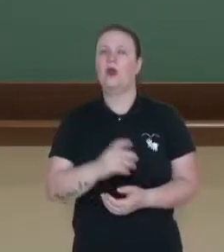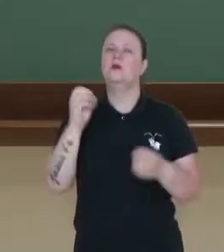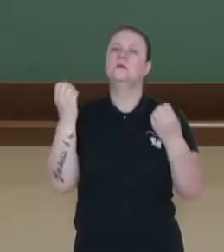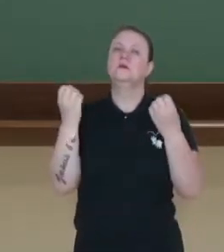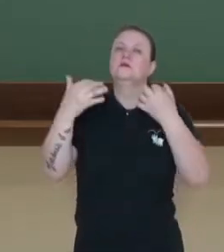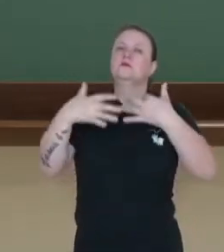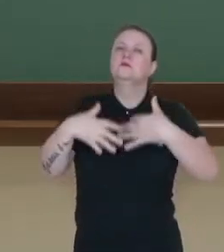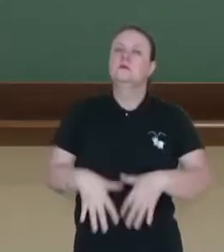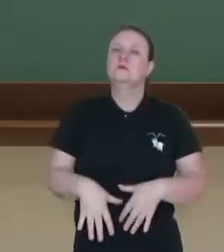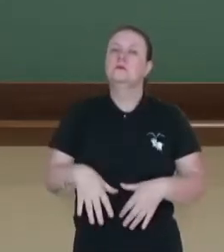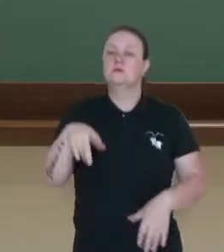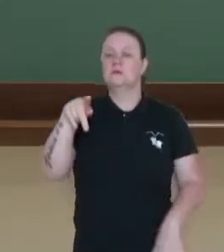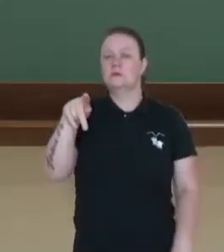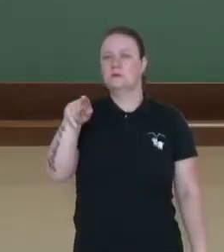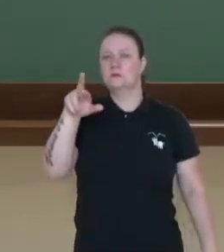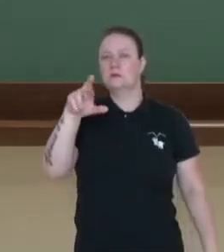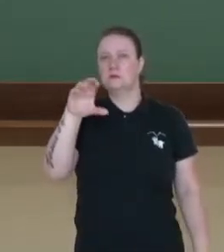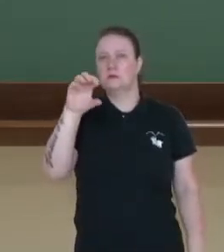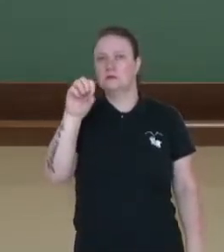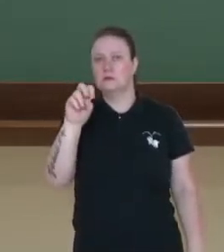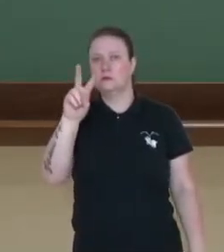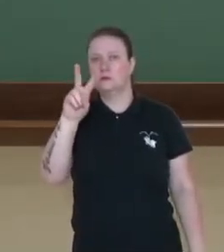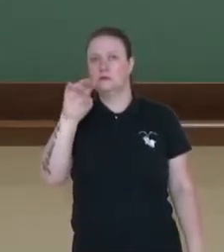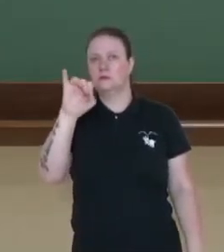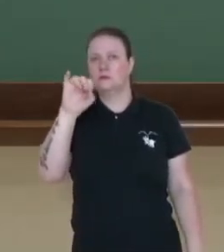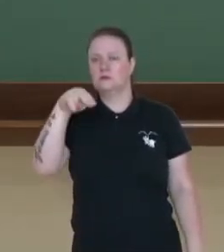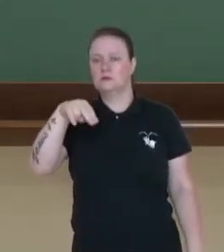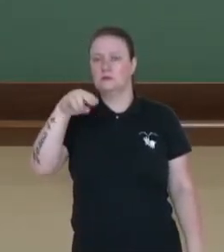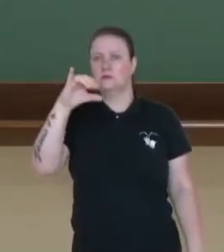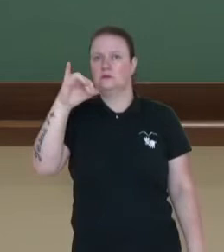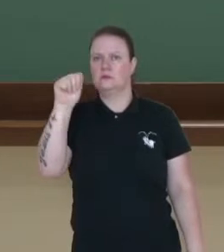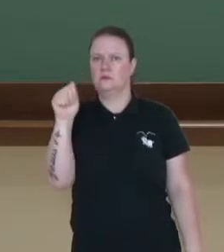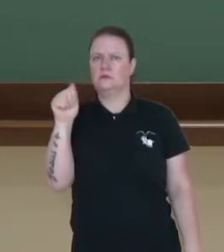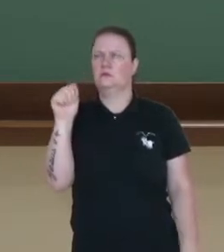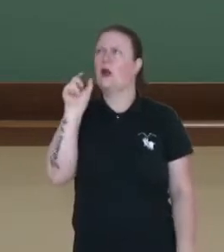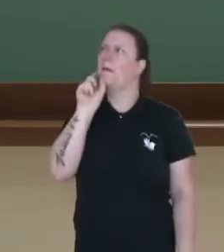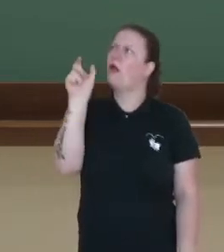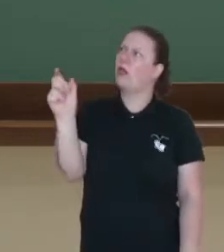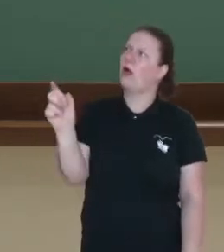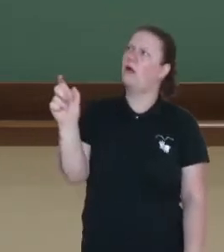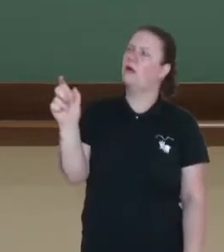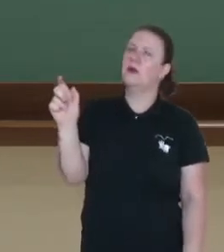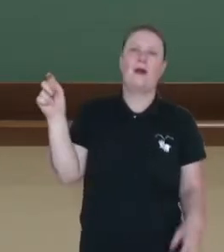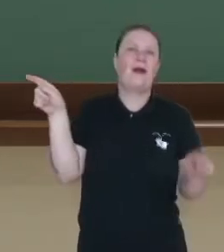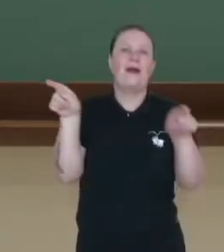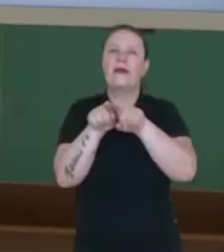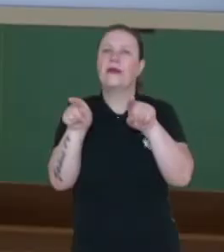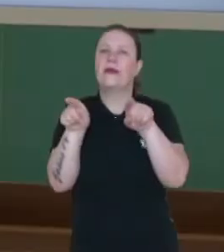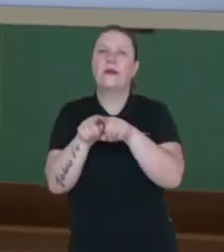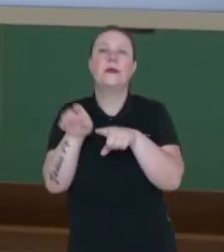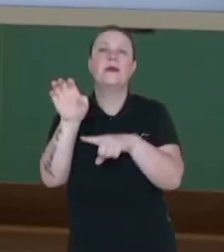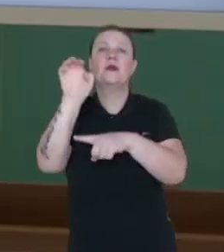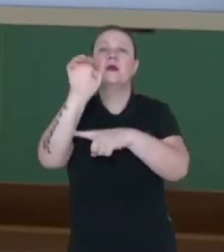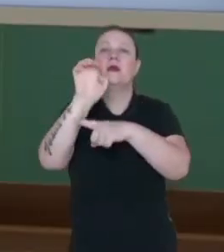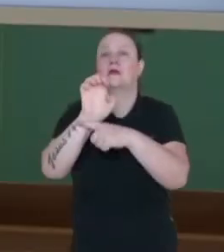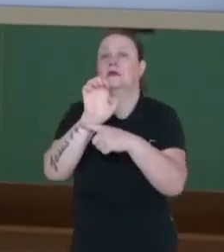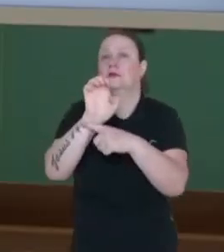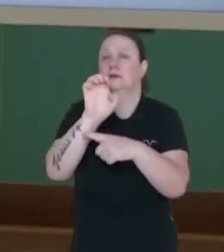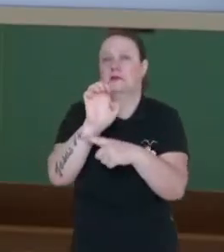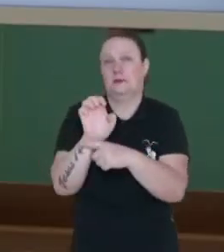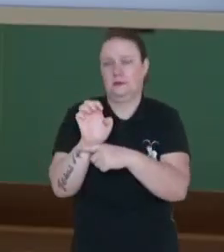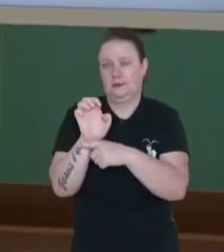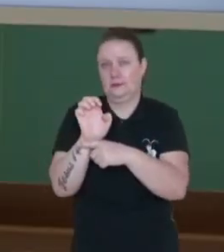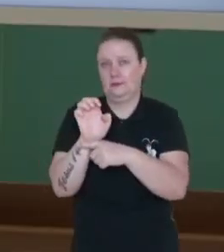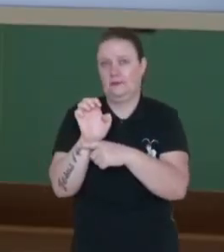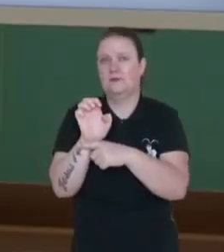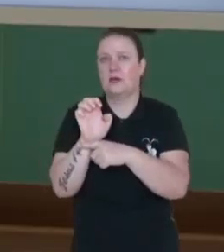falávamos província e não estado. Então, quando a gente olha, né, um mapa anterior aí à proclamação da República, a gente vai